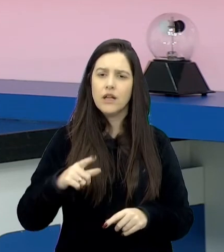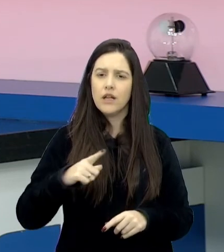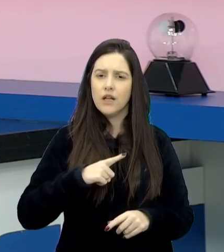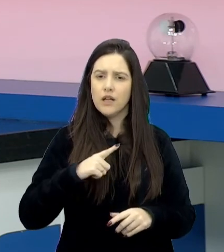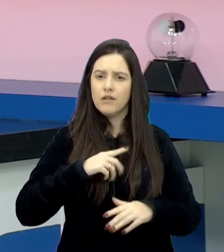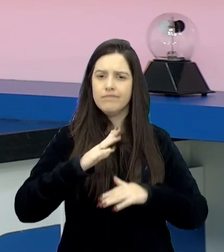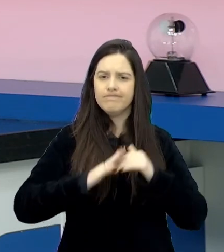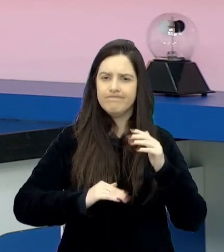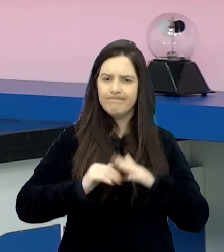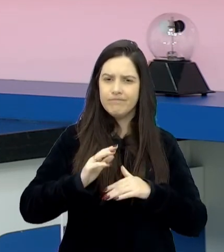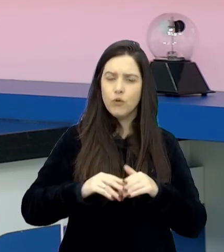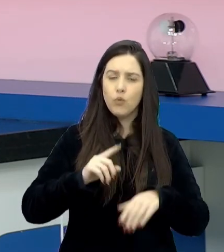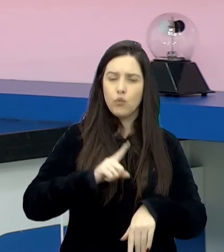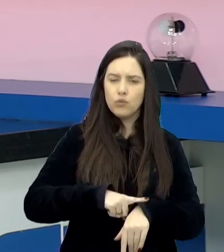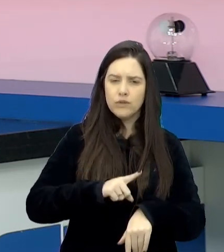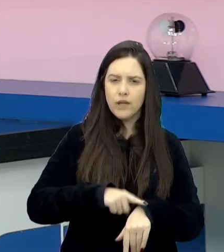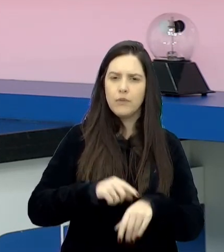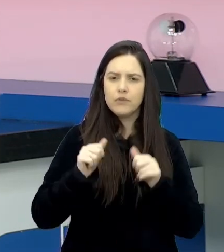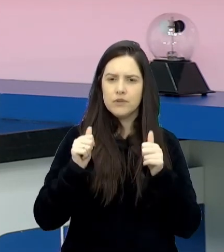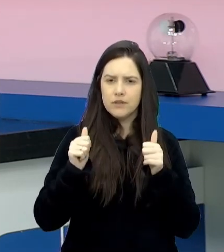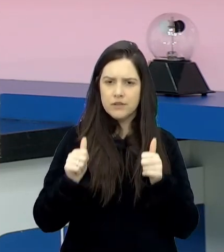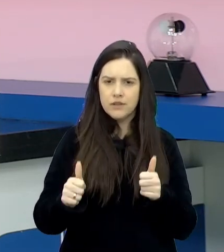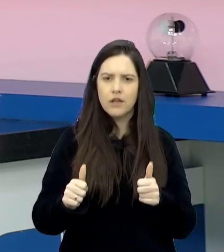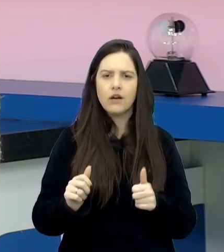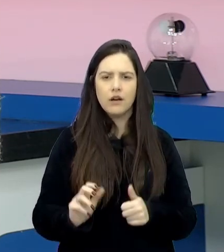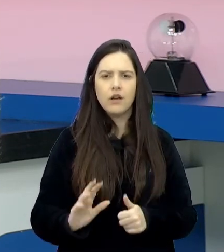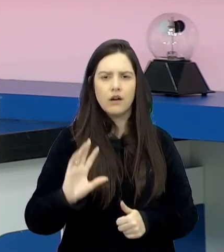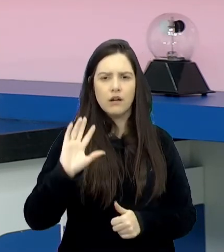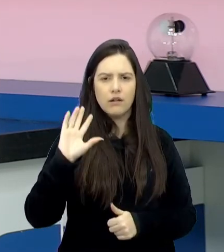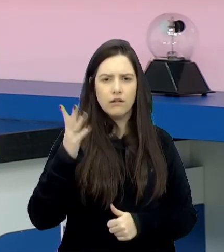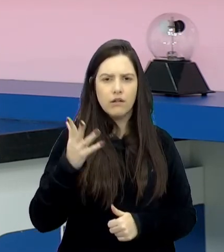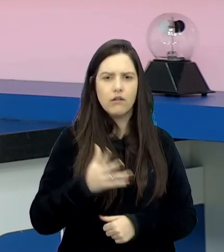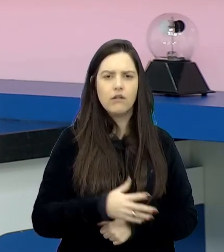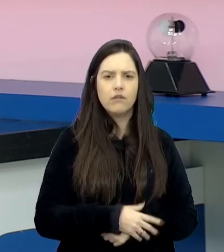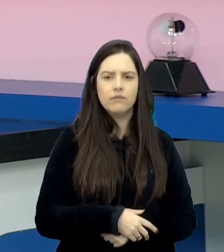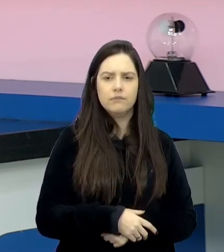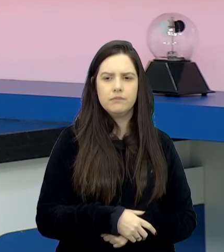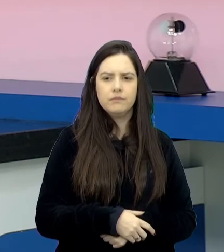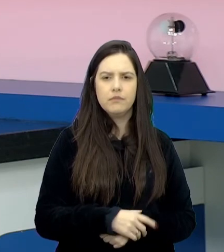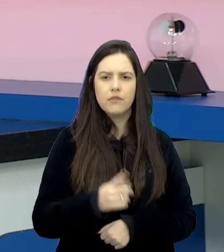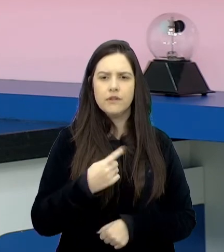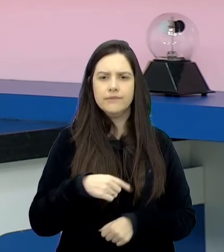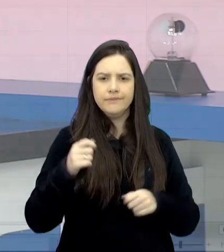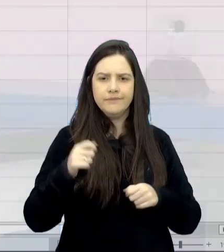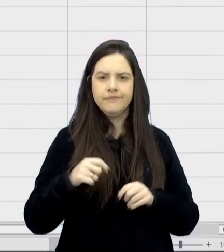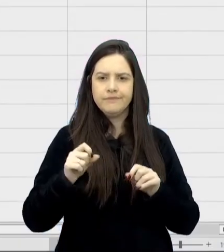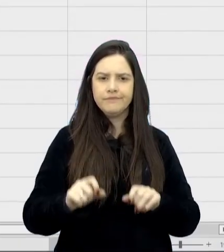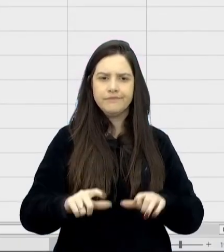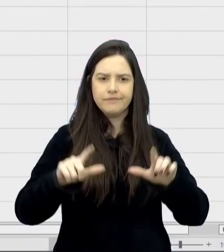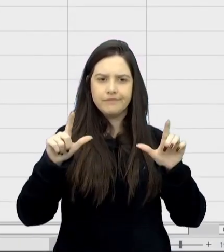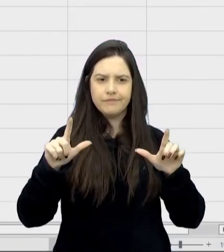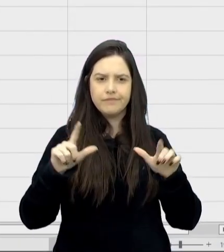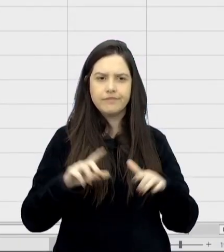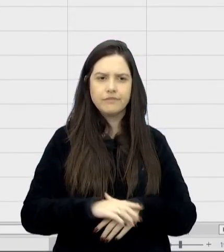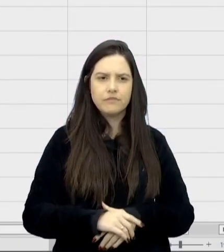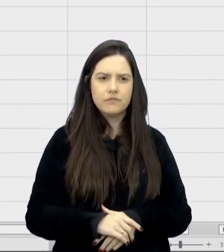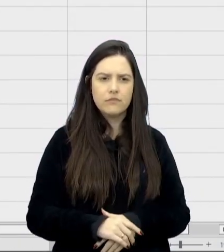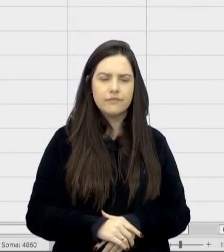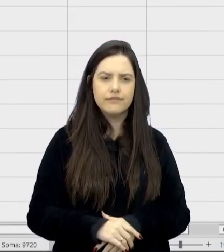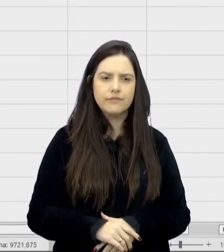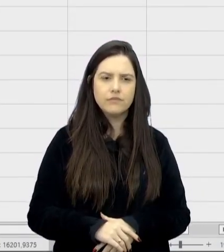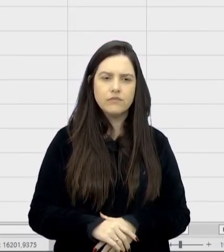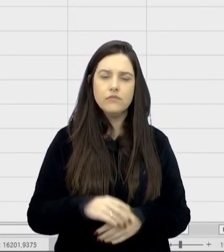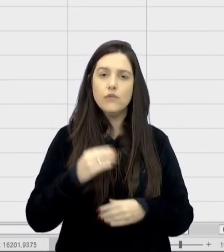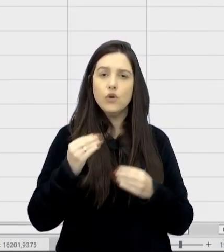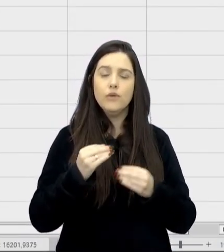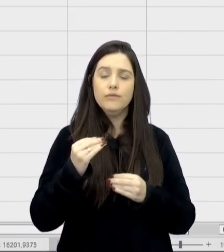vai reduzindo com o tempo aí, tá certo? Porque acontece esse decaimento. E voltando aqui na nossa telinha, eu vou mostrar para vocês como